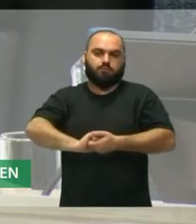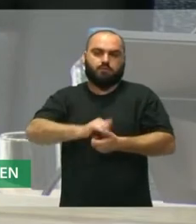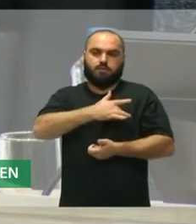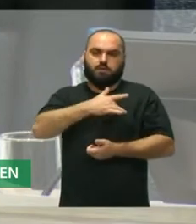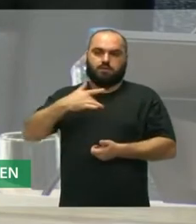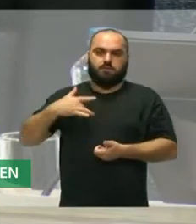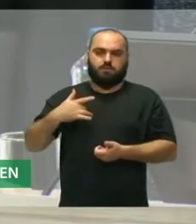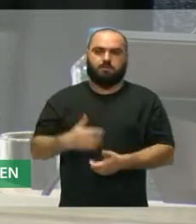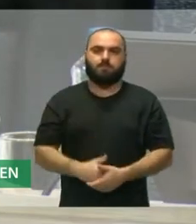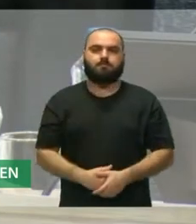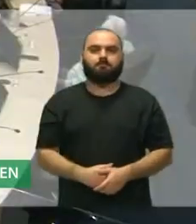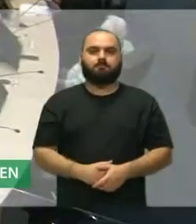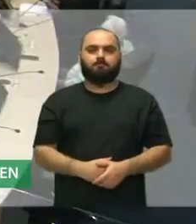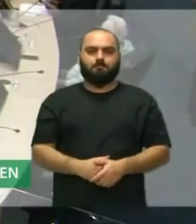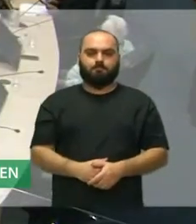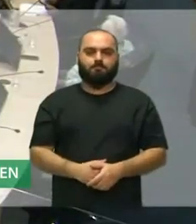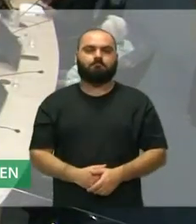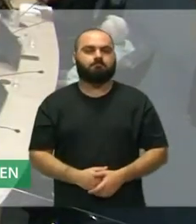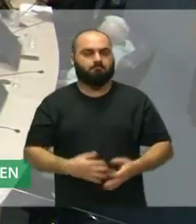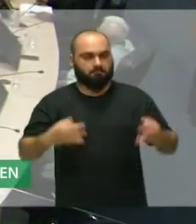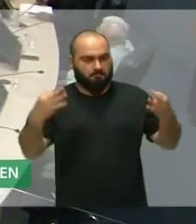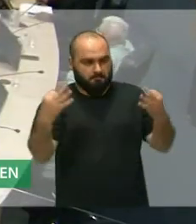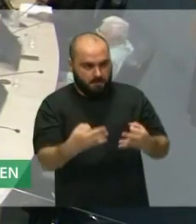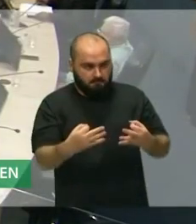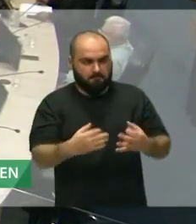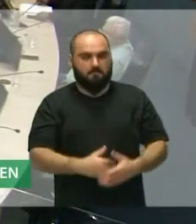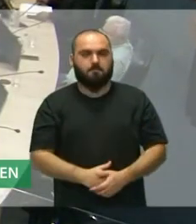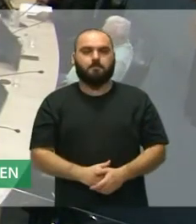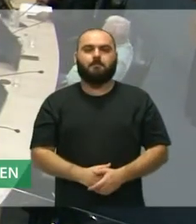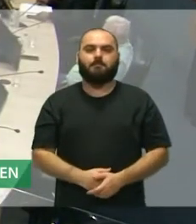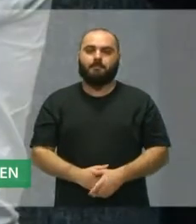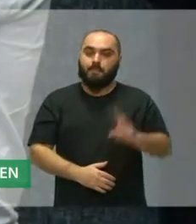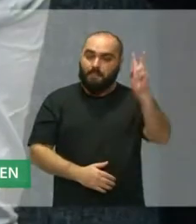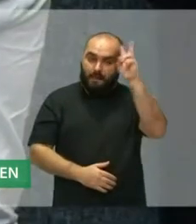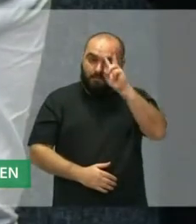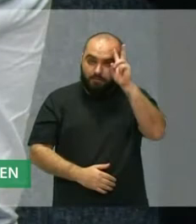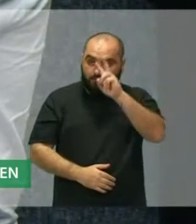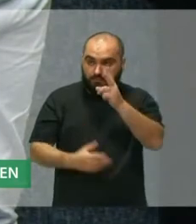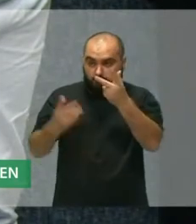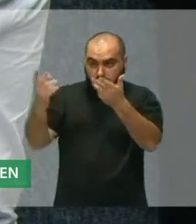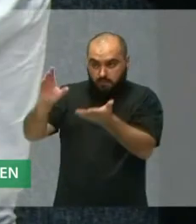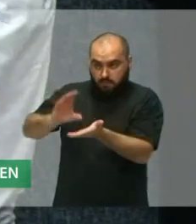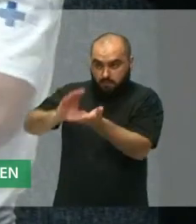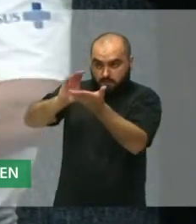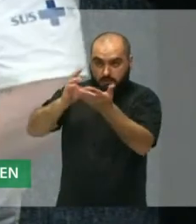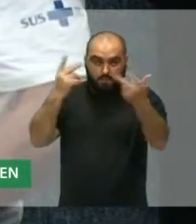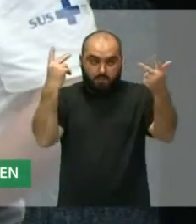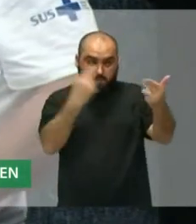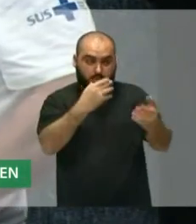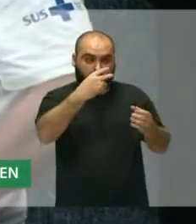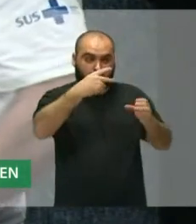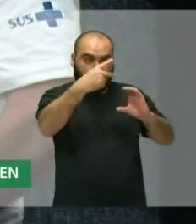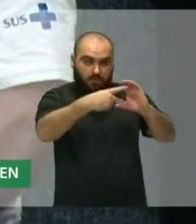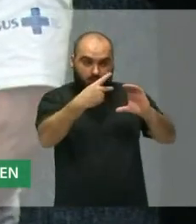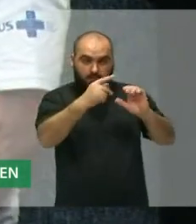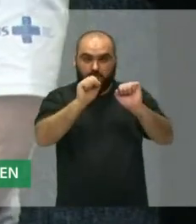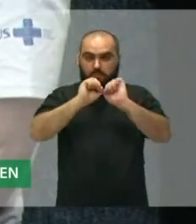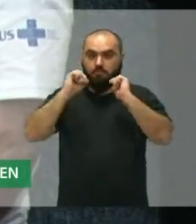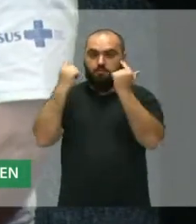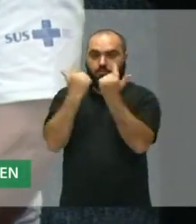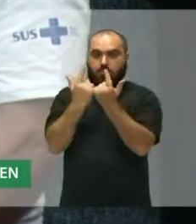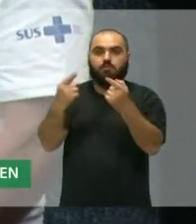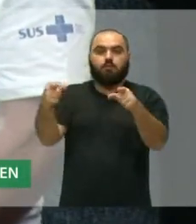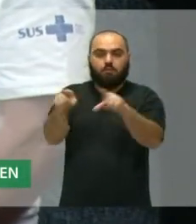saúde. Perfeito, irmã. Só lembrando que o Conselho, assim como a Câmara de Vereadores e a Assembleia Legislativa, também é um